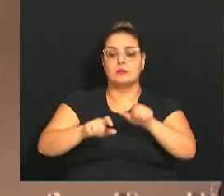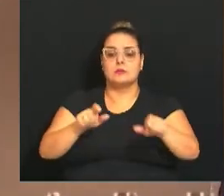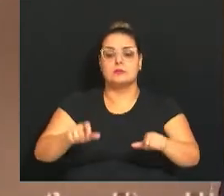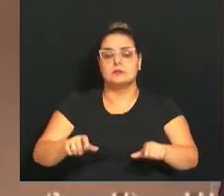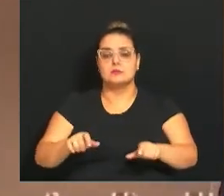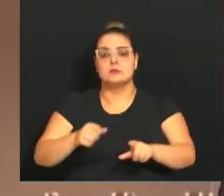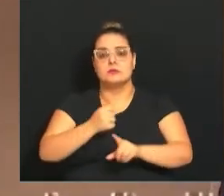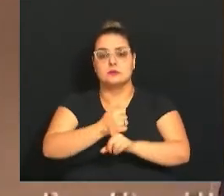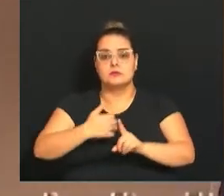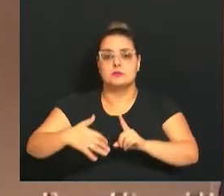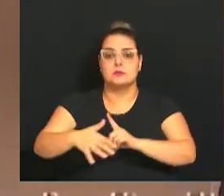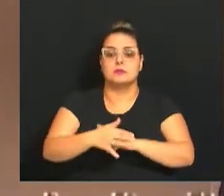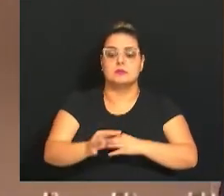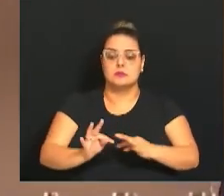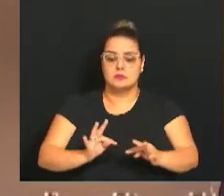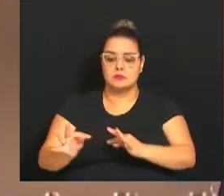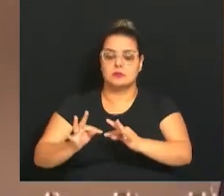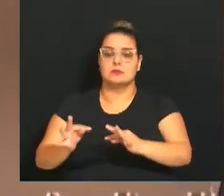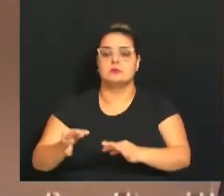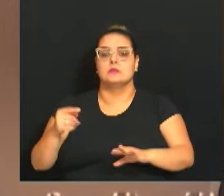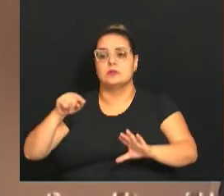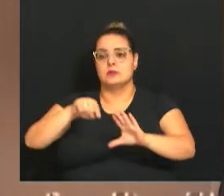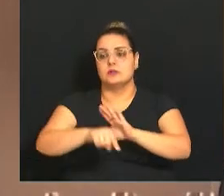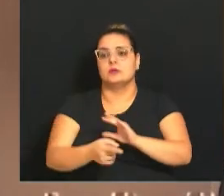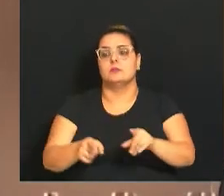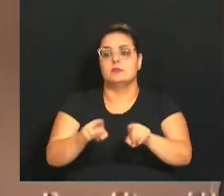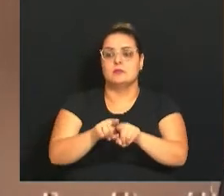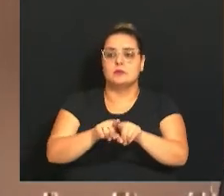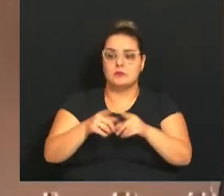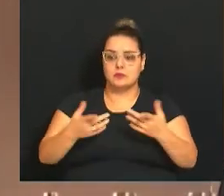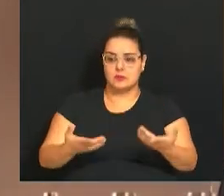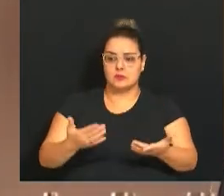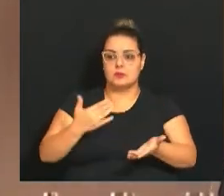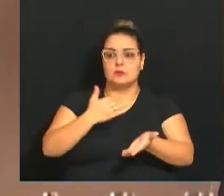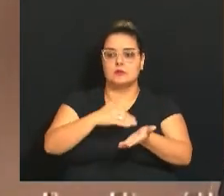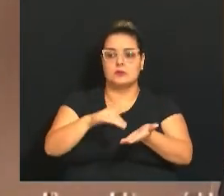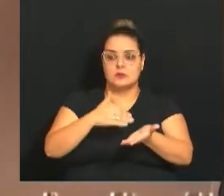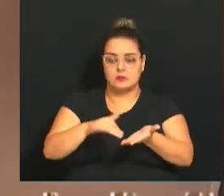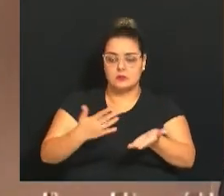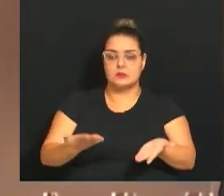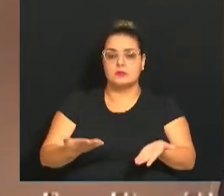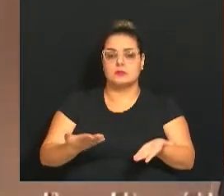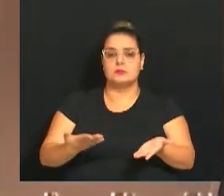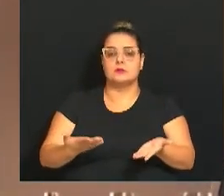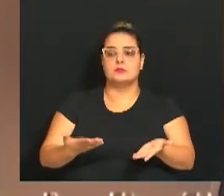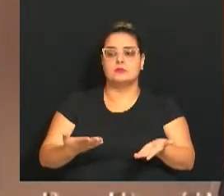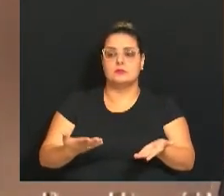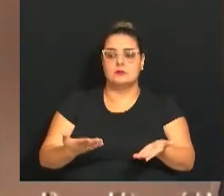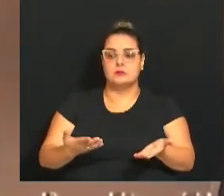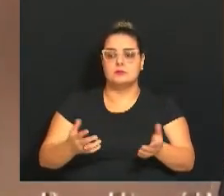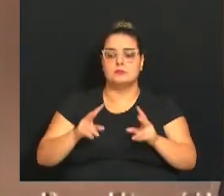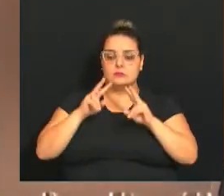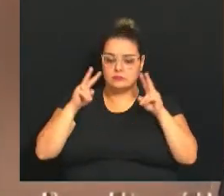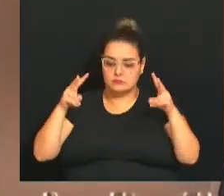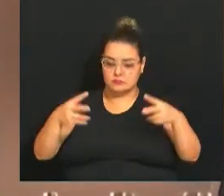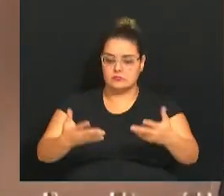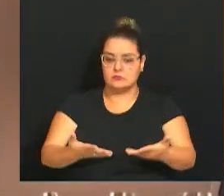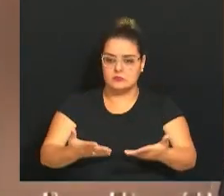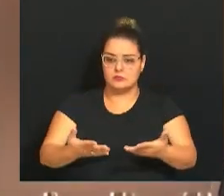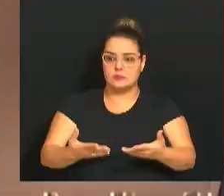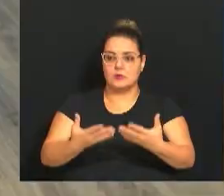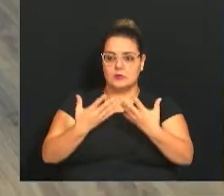partes técnicas mais aprofundadas das secretarias aí que serão contempladas com essas gratificações.